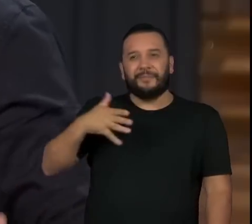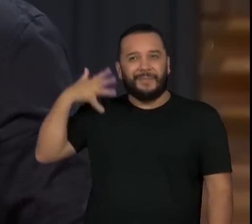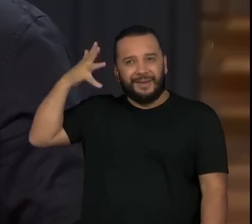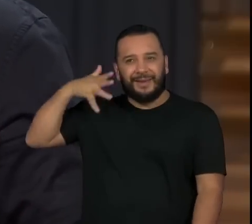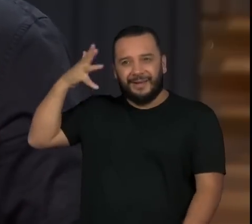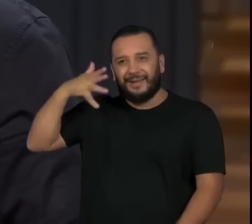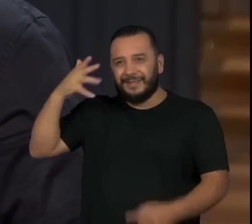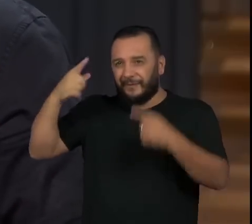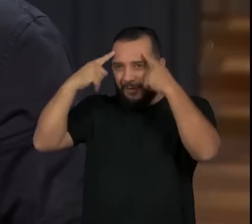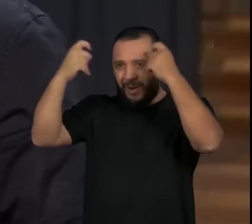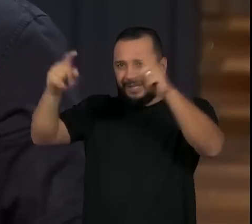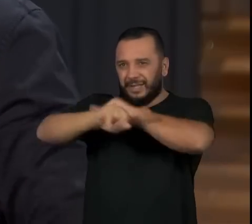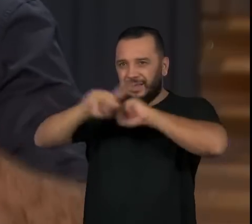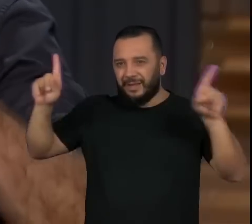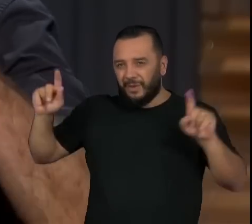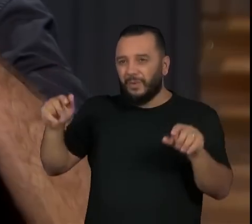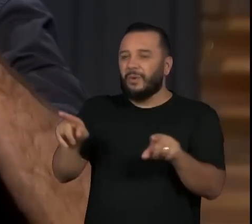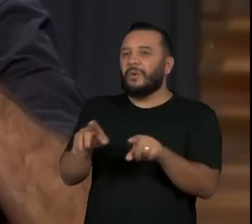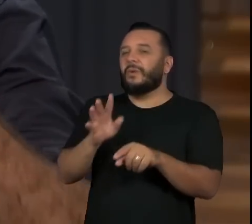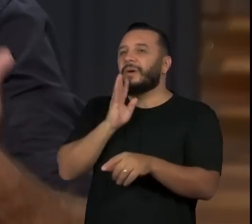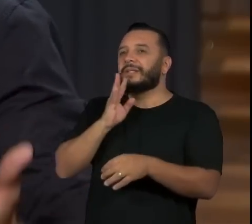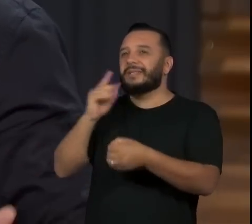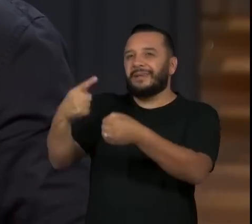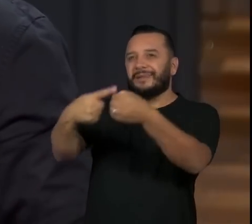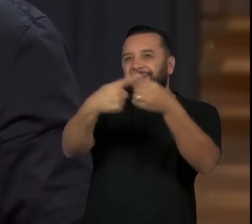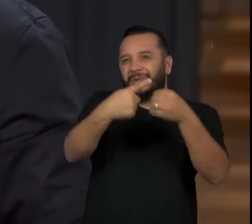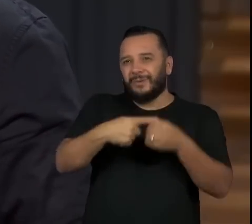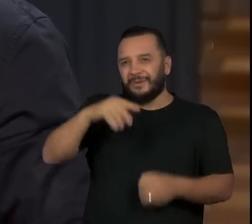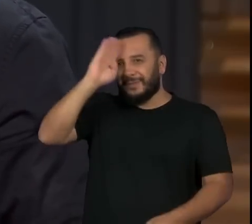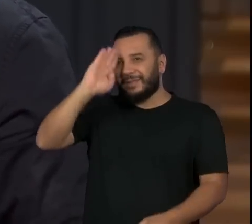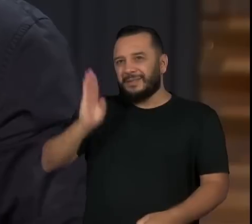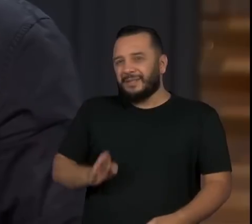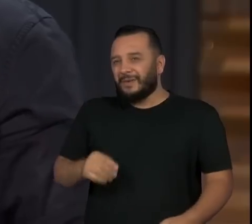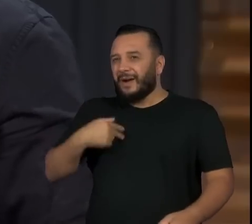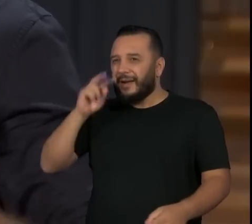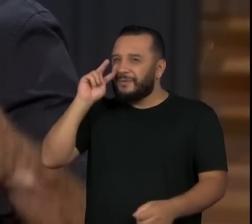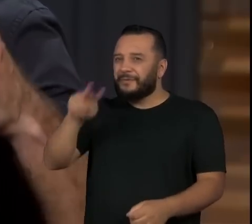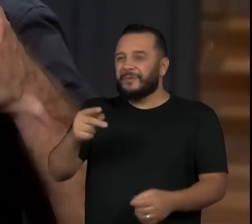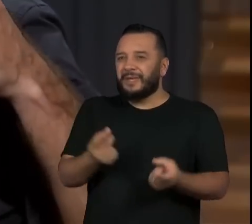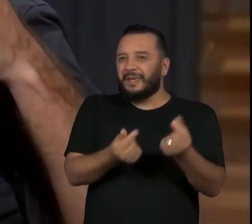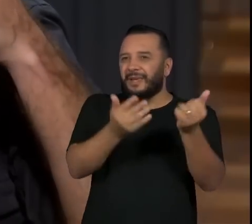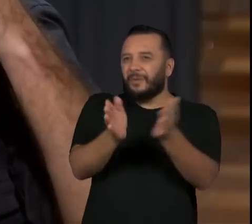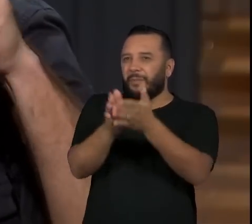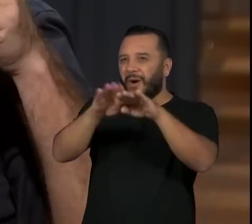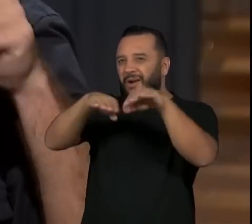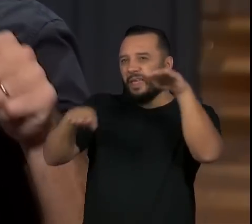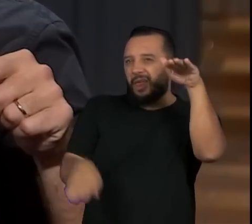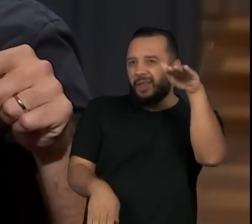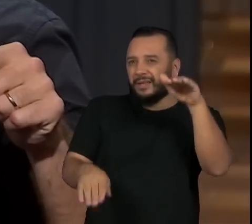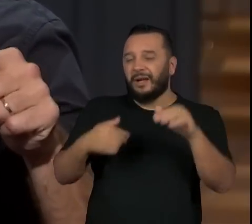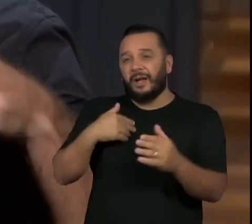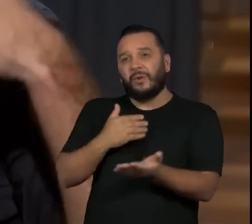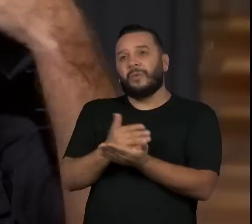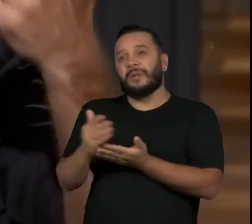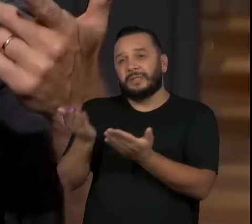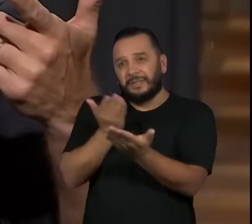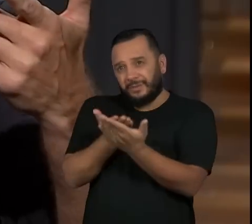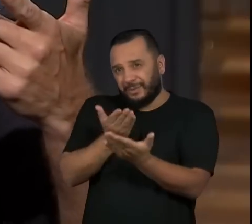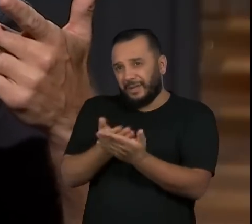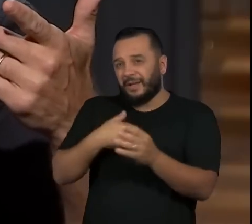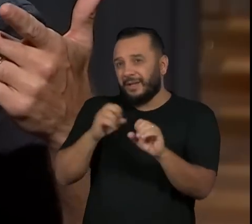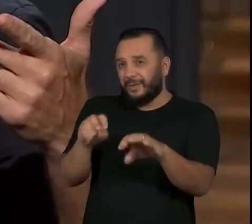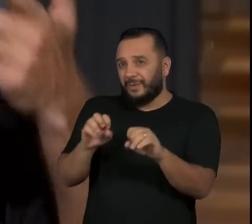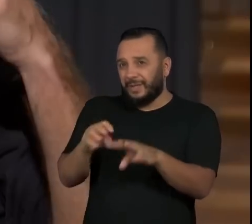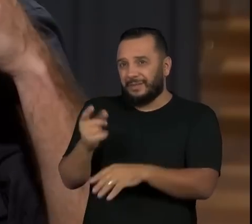conhecer o interior do Brasil, aí comecei a ver uma desigualdade que eu não conhecia, aí comecei a estudar educação financeira para poder